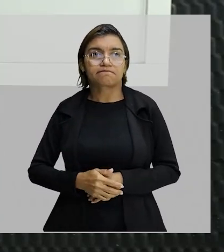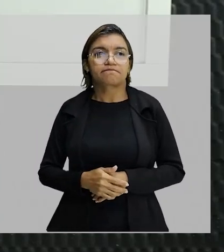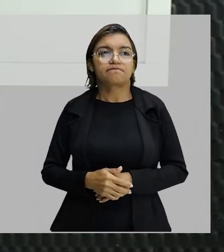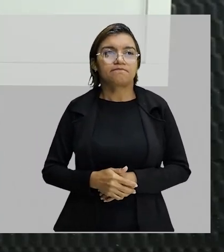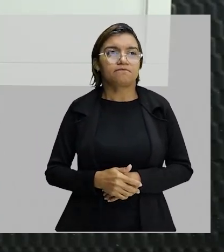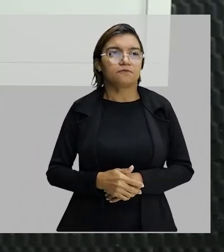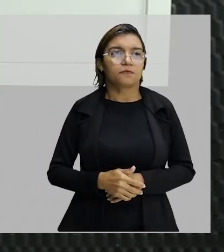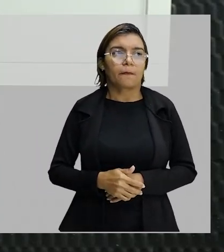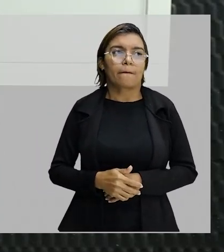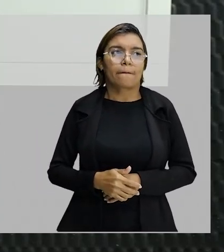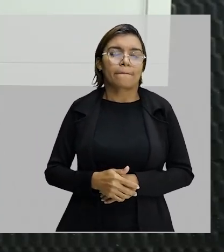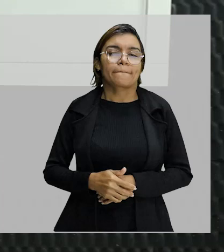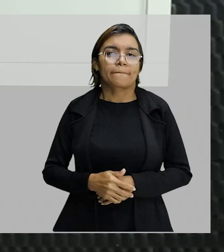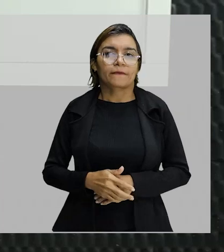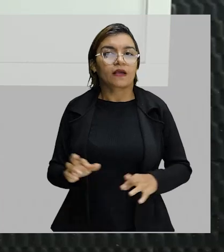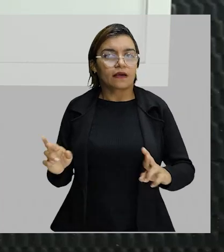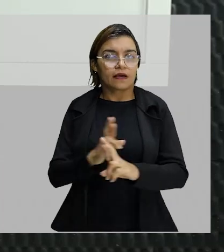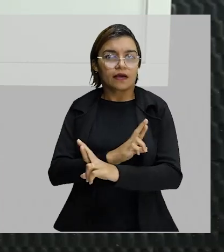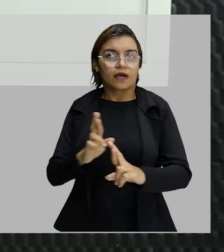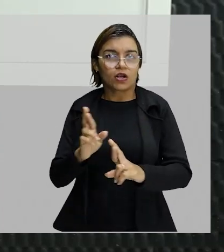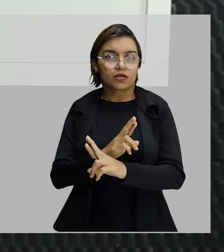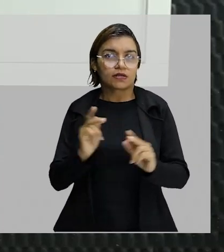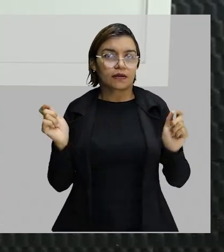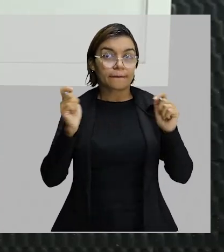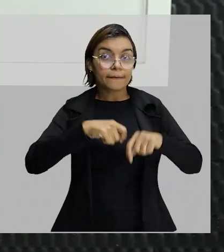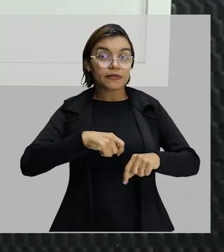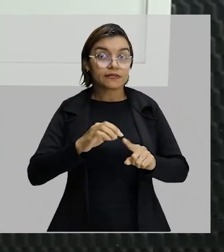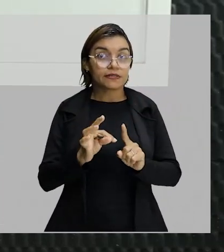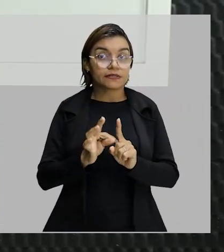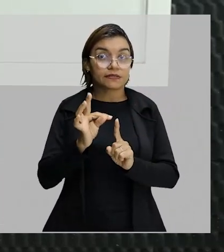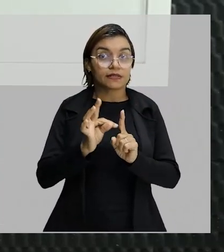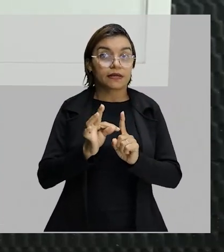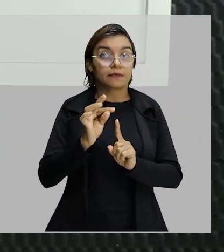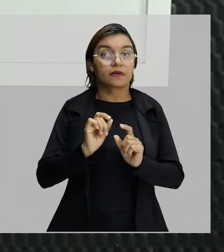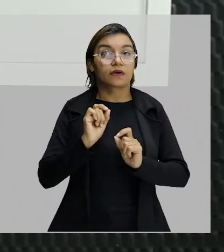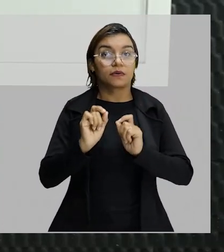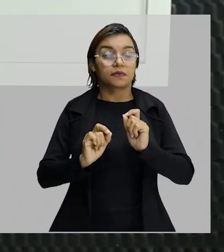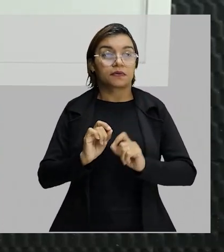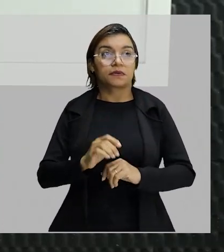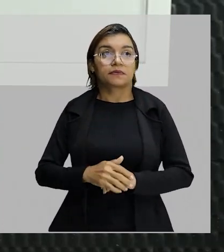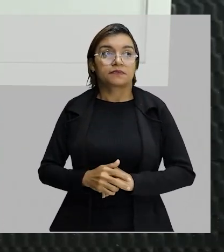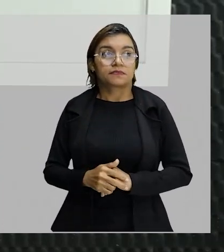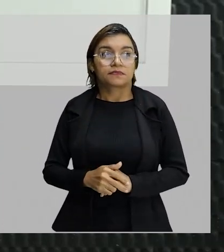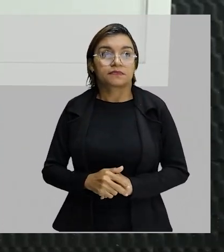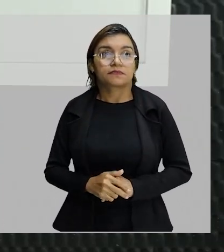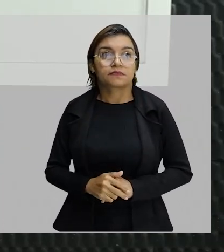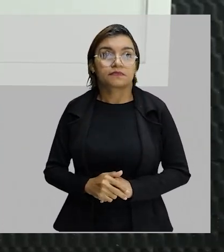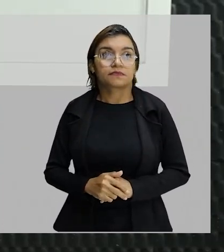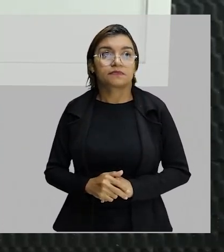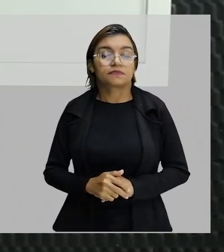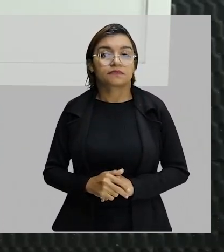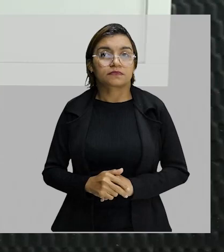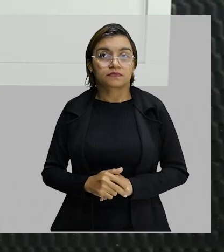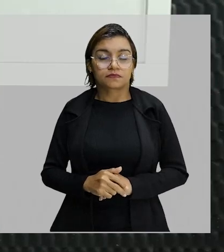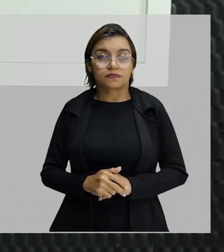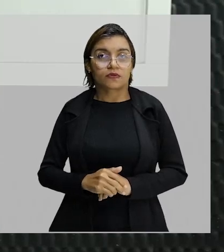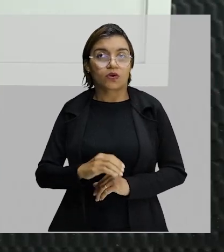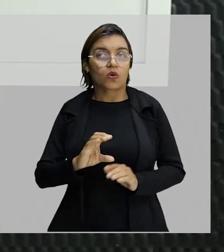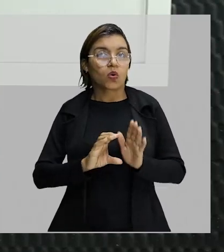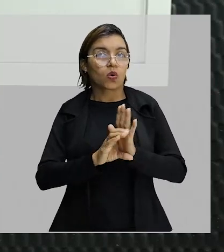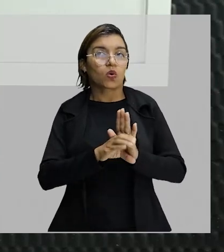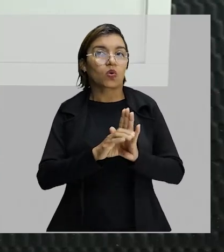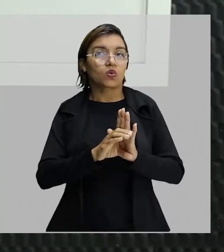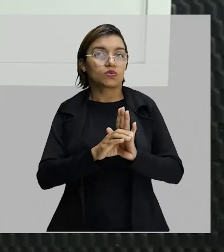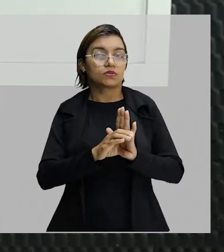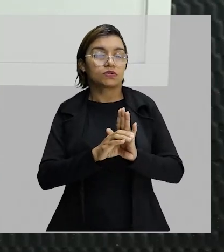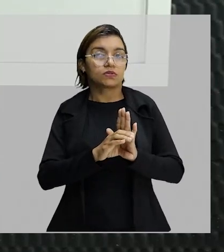forma também de a gente relacionar a capacidade térmica, né? Capacidade térmica, ele é o quê? Por conceito,